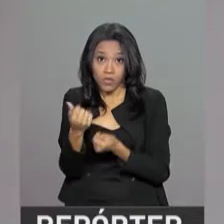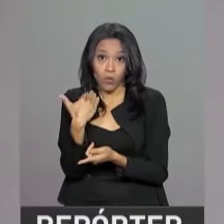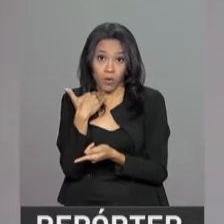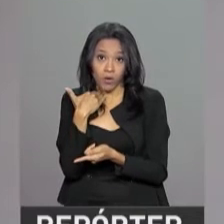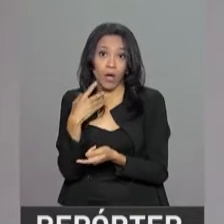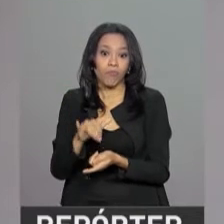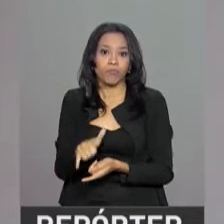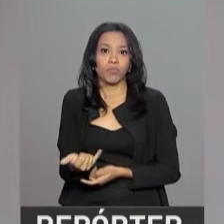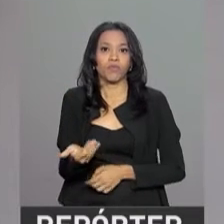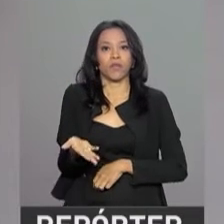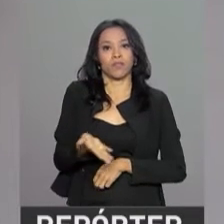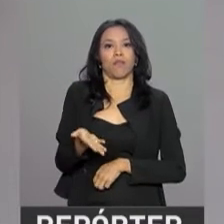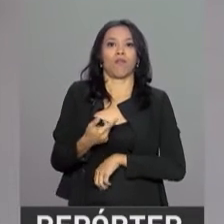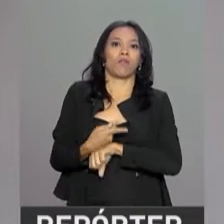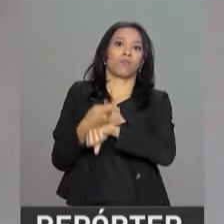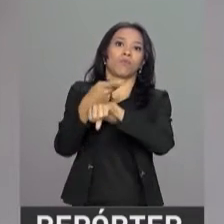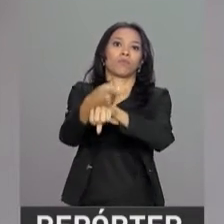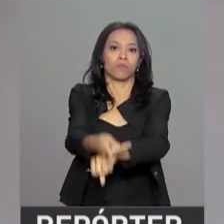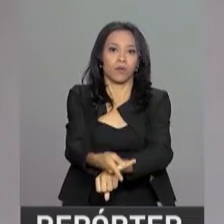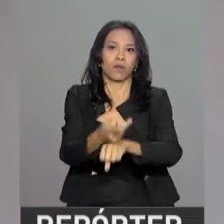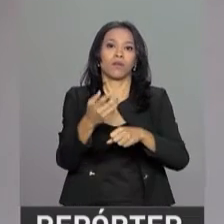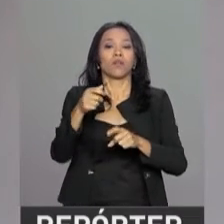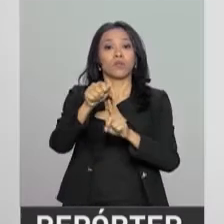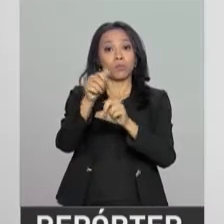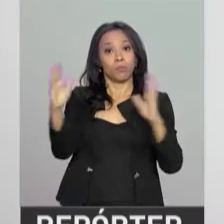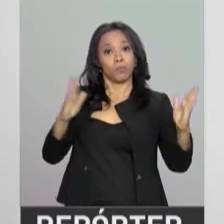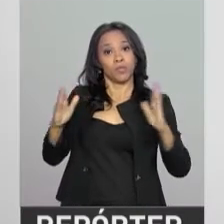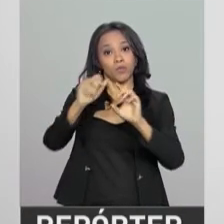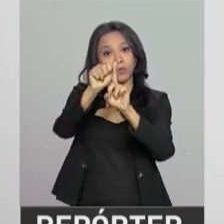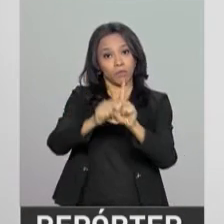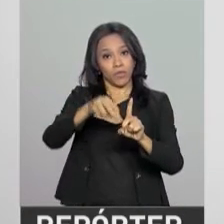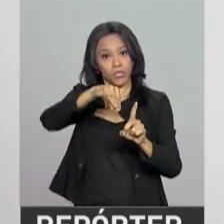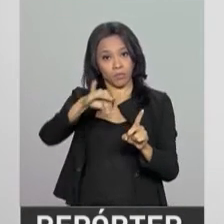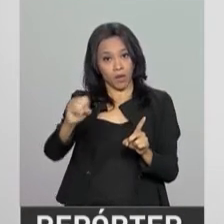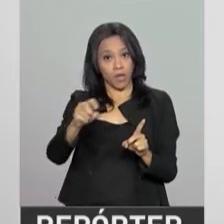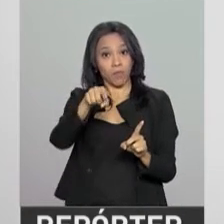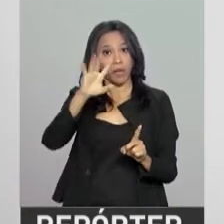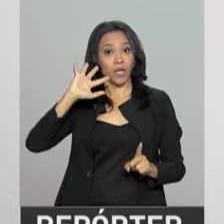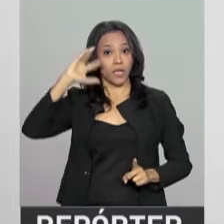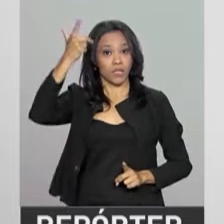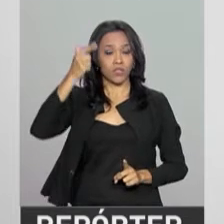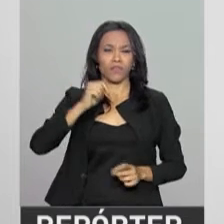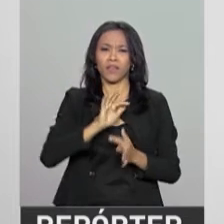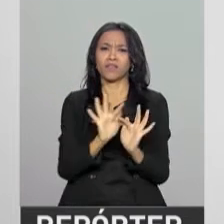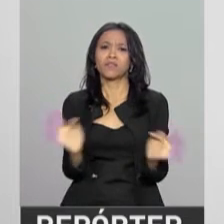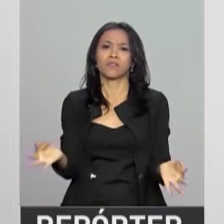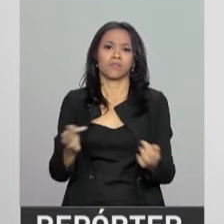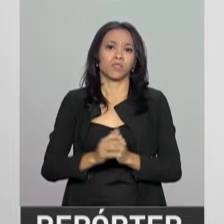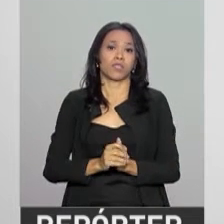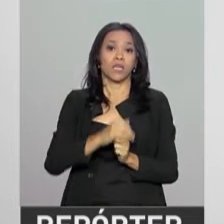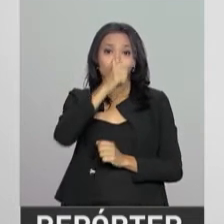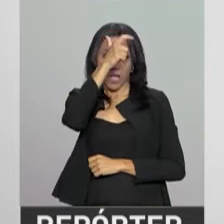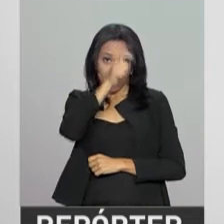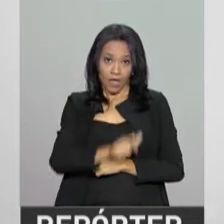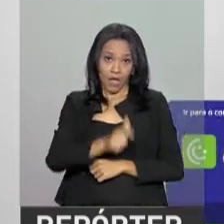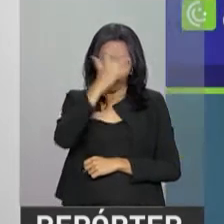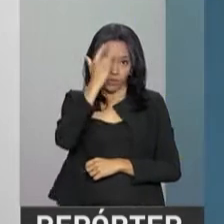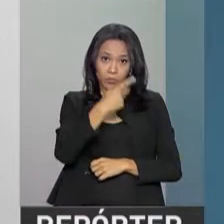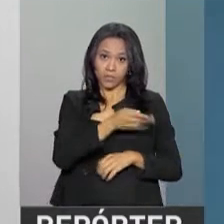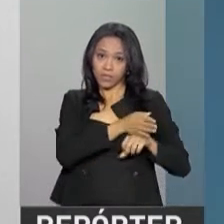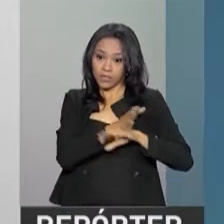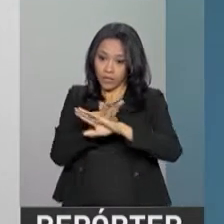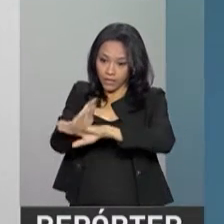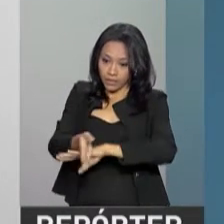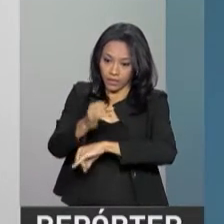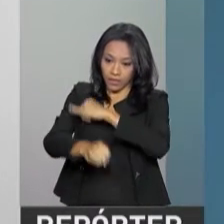deve aproveitar a oportunidade durante todo o mês de maio. Para solucionar a questão, é muito simples. O cliente deve acessar a